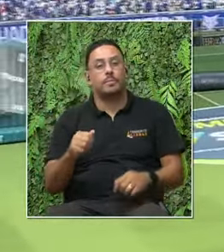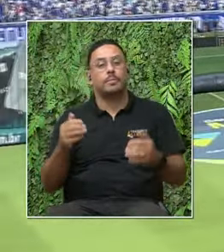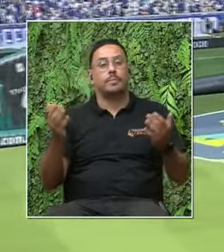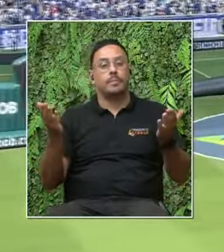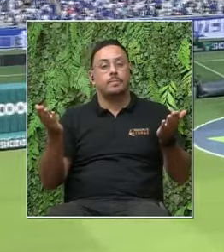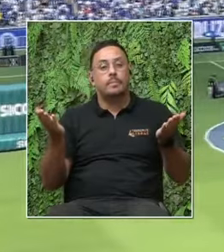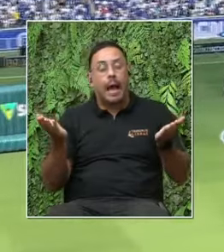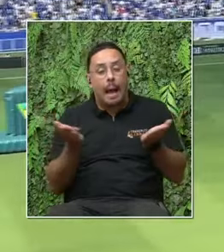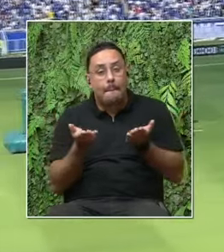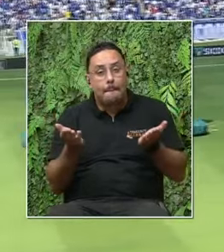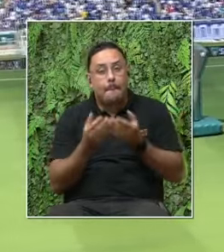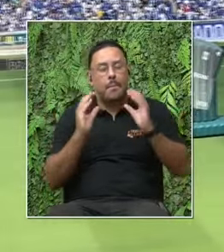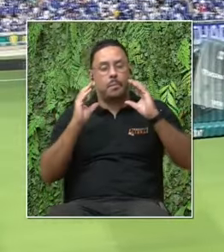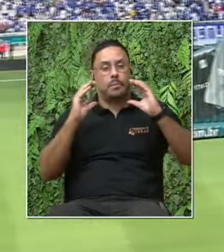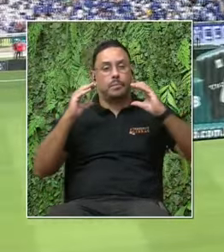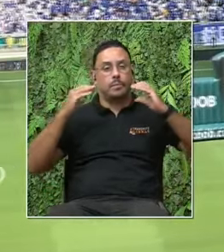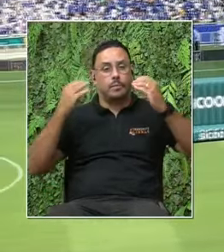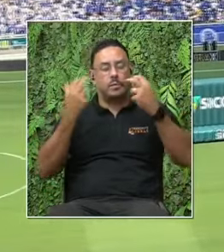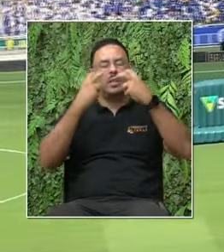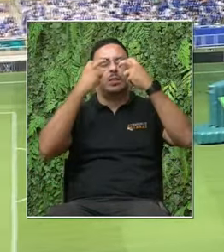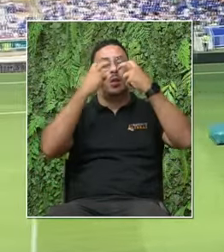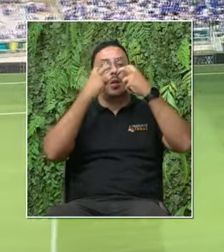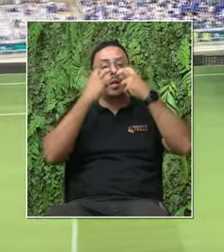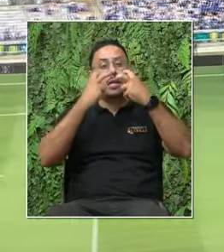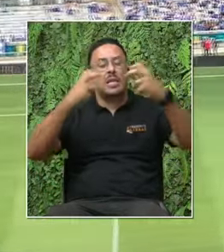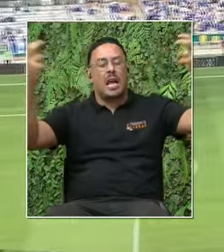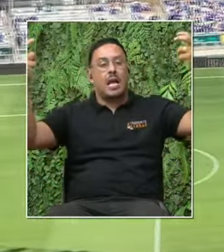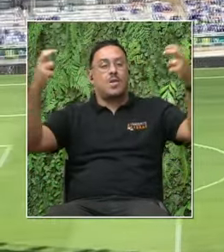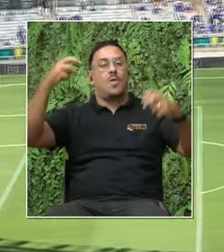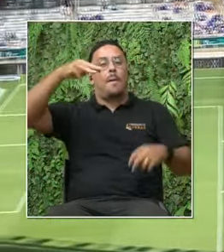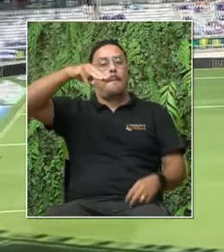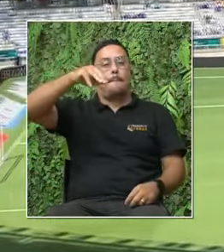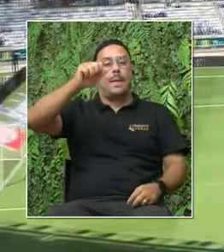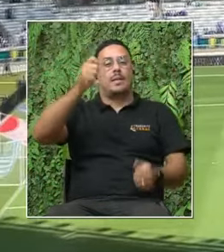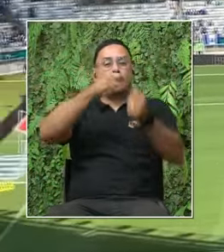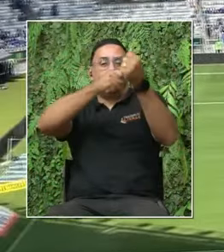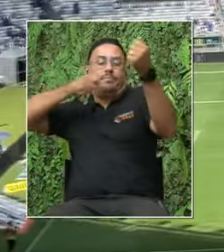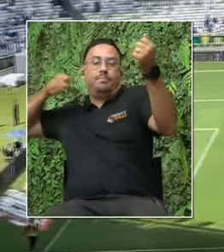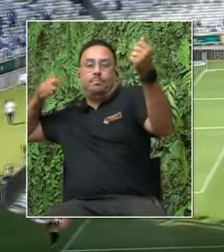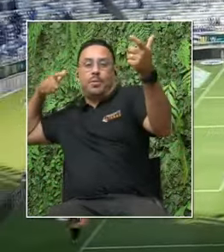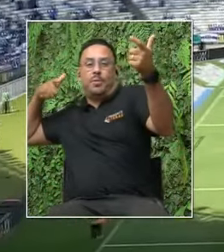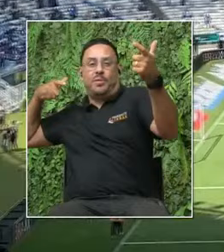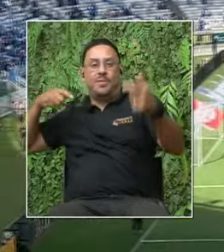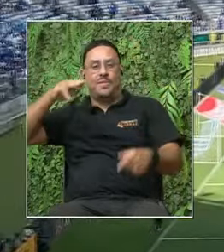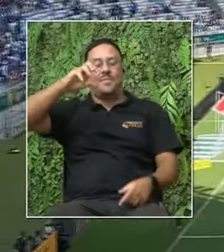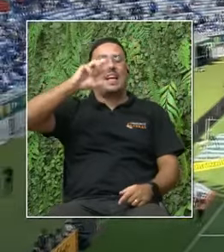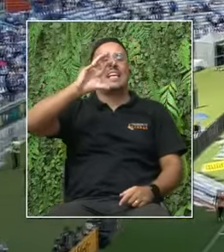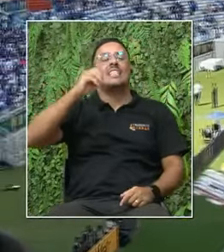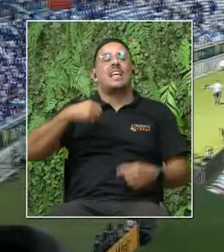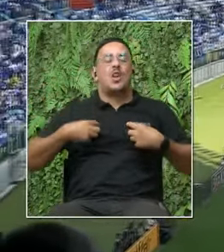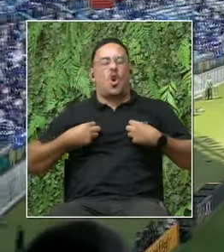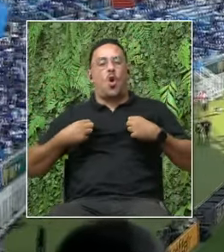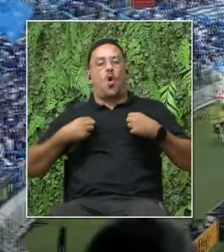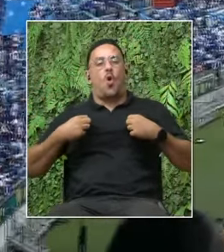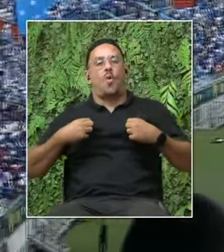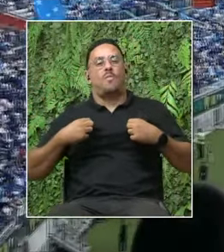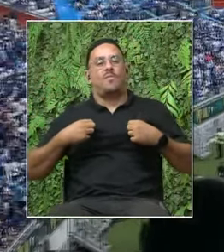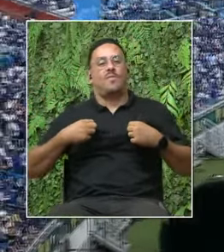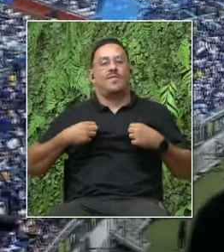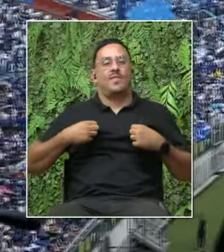Bob o Mineirão ovacionando Marcelo Moreno marelo Moreno uniformizado com a camisa de número